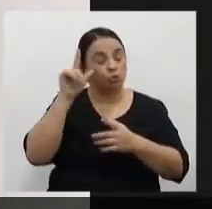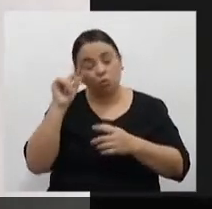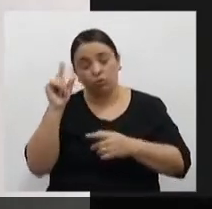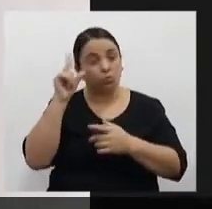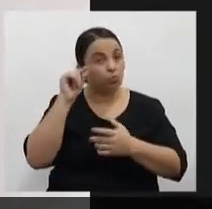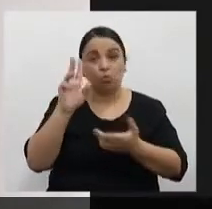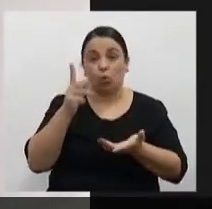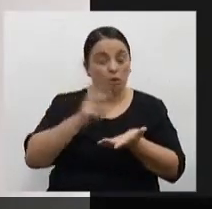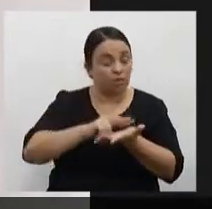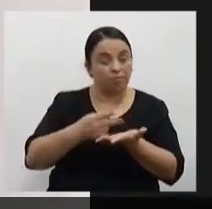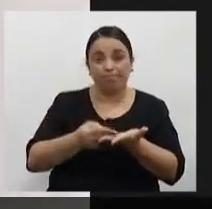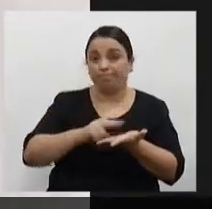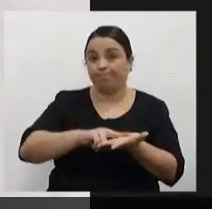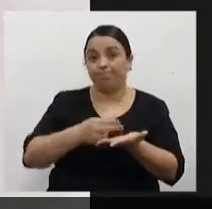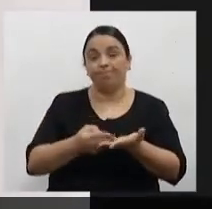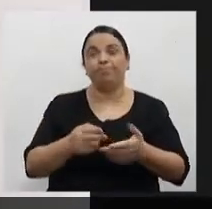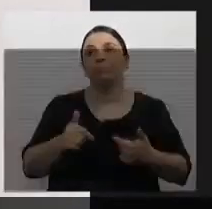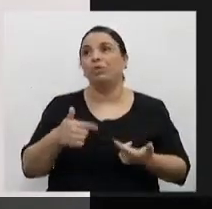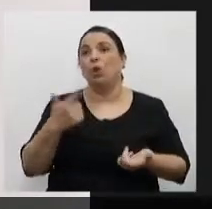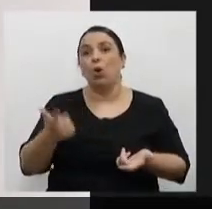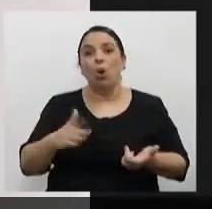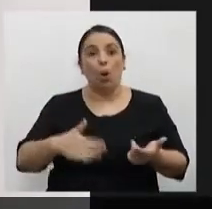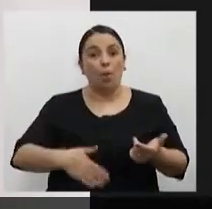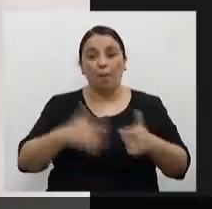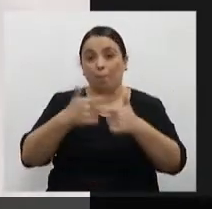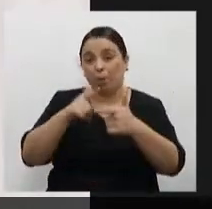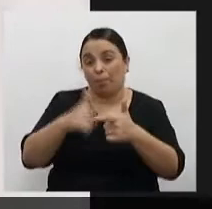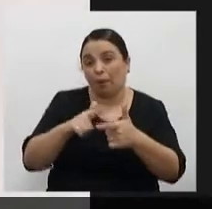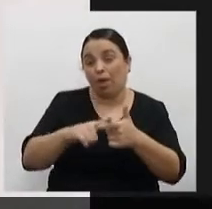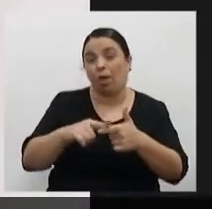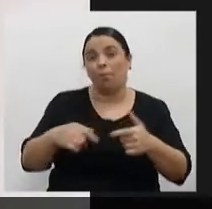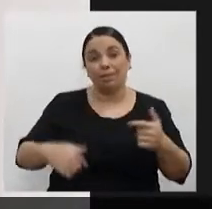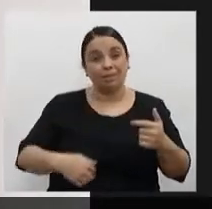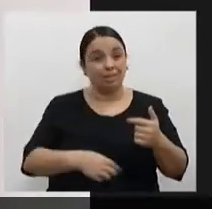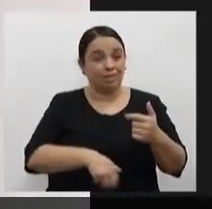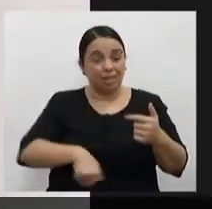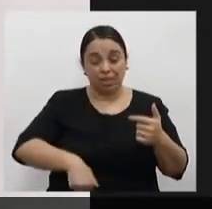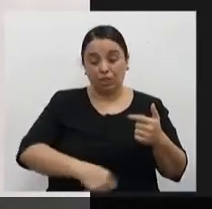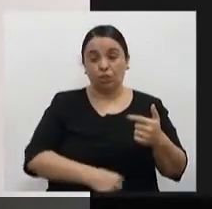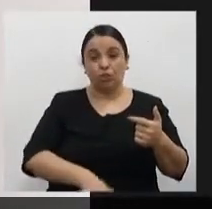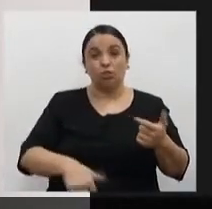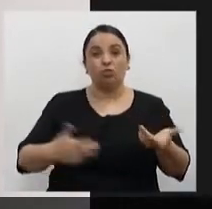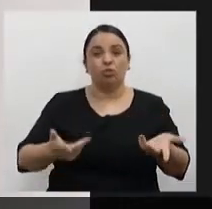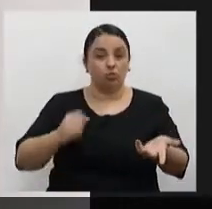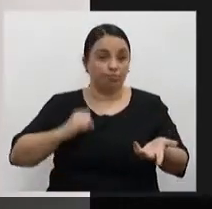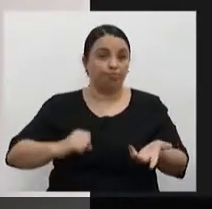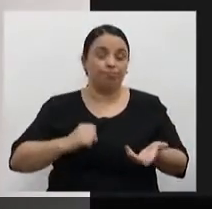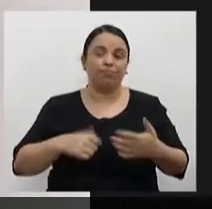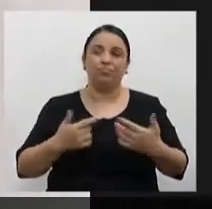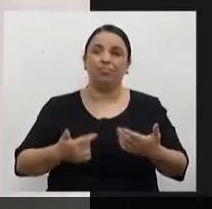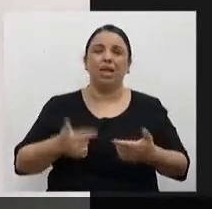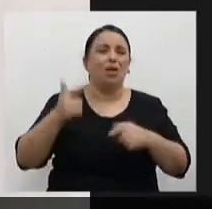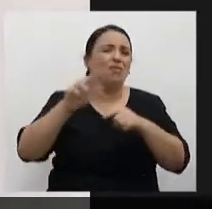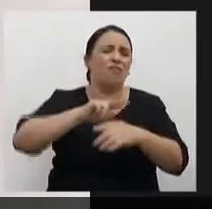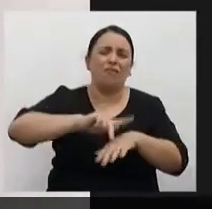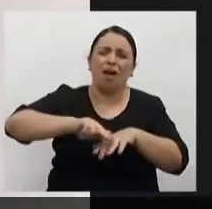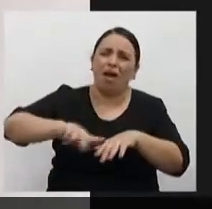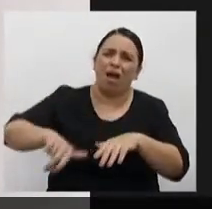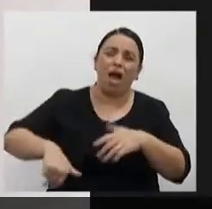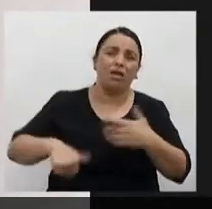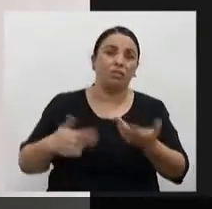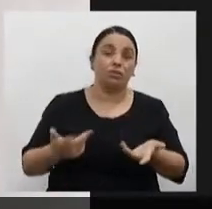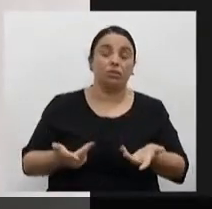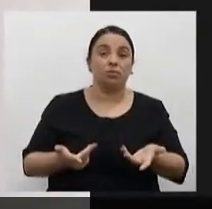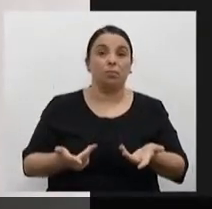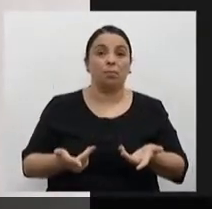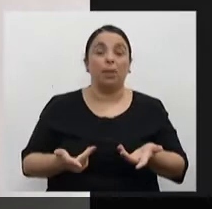anormalidades gastrointestinais, que isso vai influenciar numa série de coisas, epilepsia. E aí, quando a gente